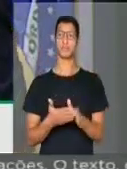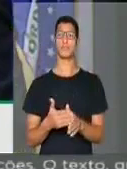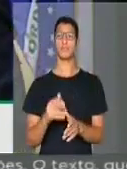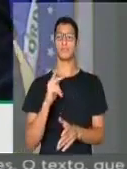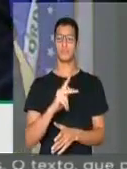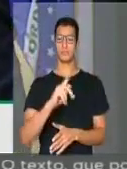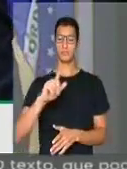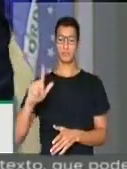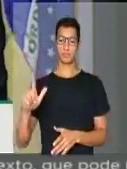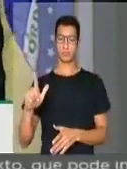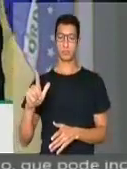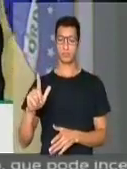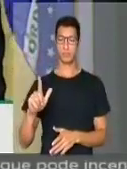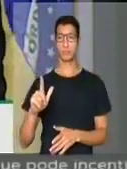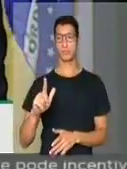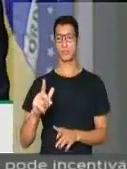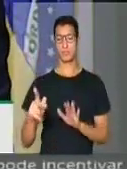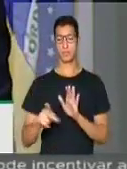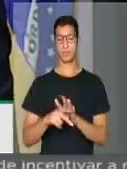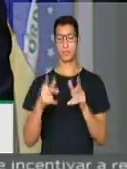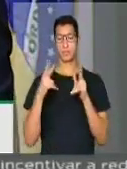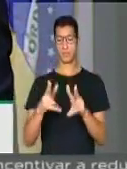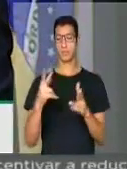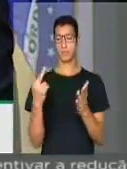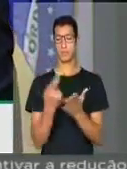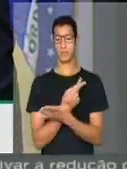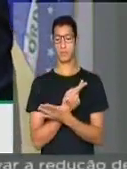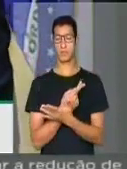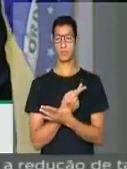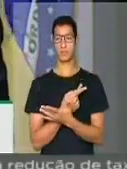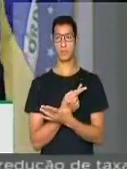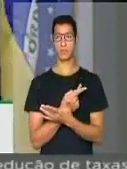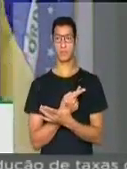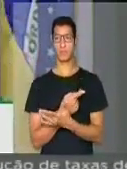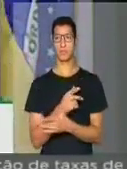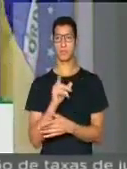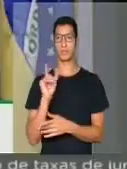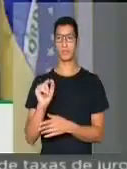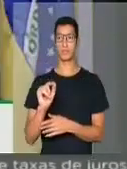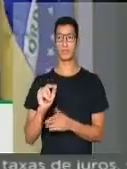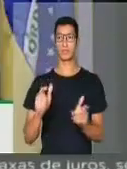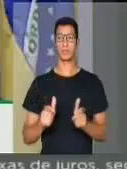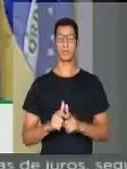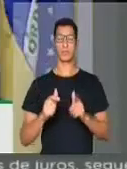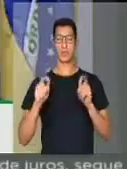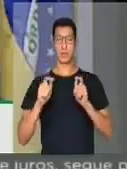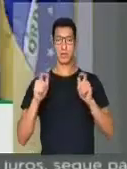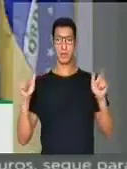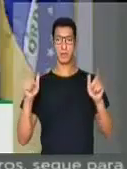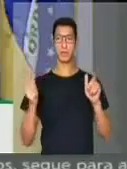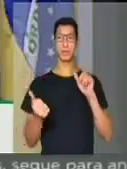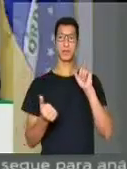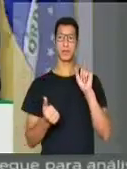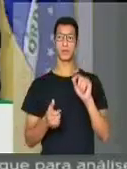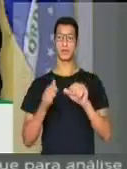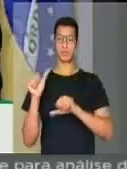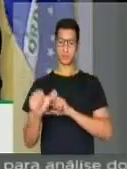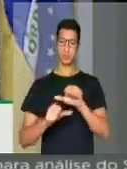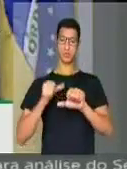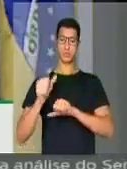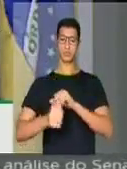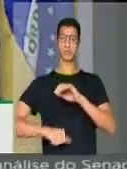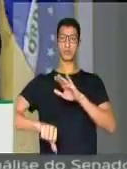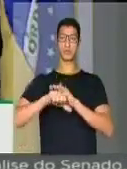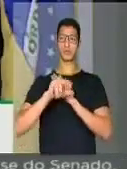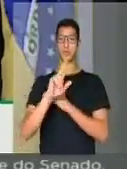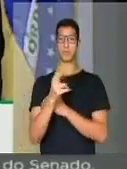O PL, da forma como veio, ele está muito amplo. Ele torna